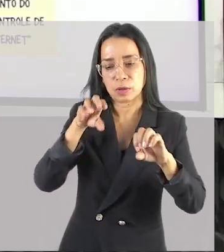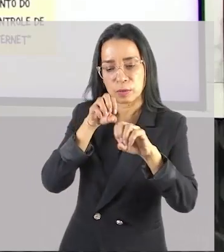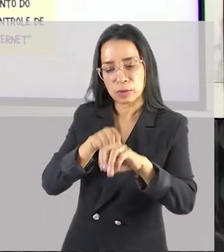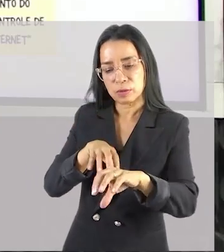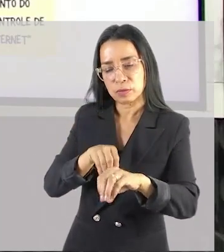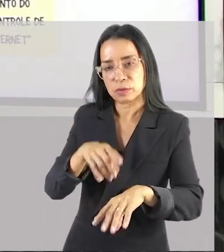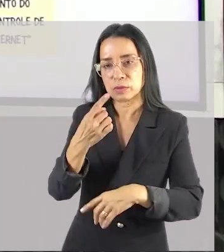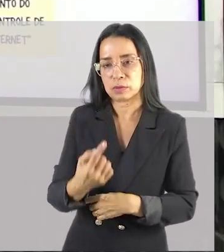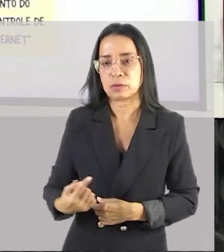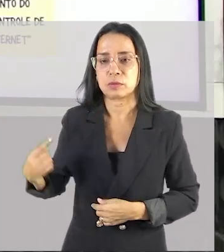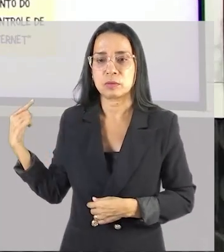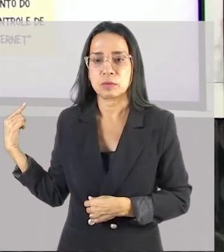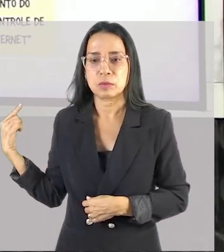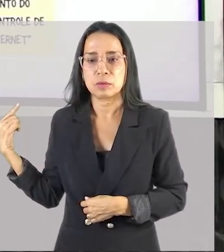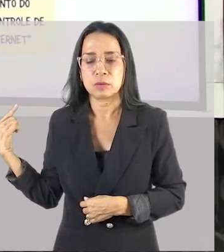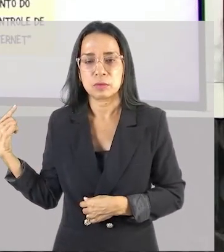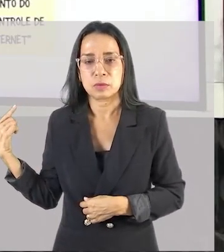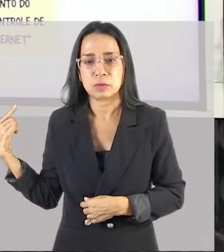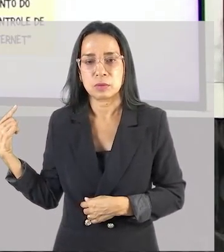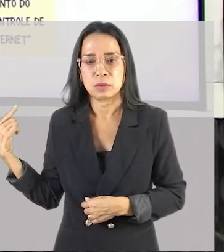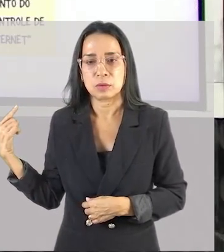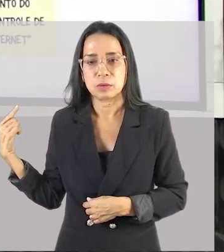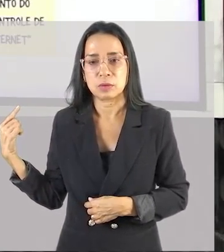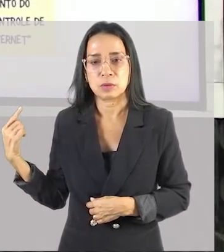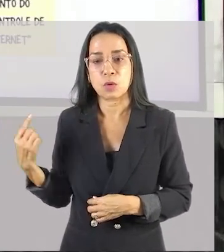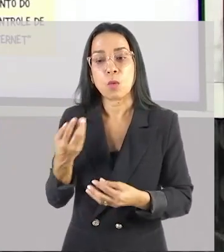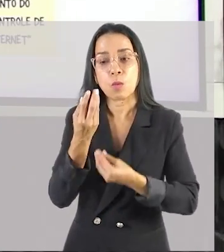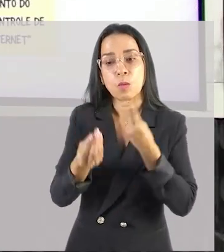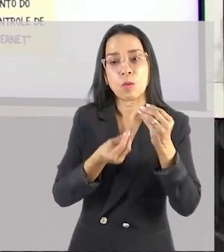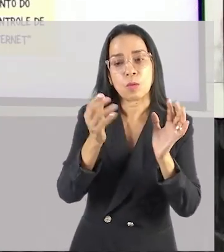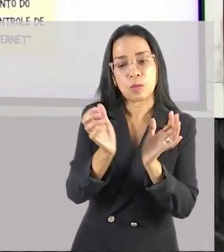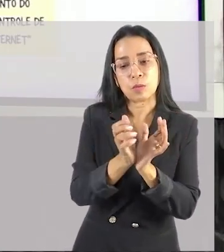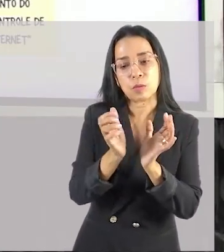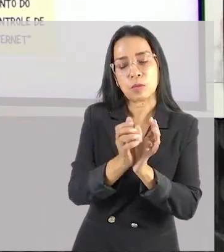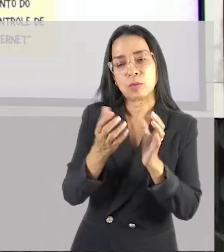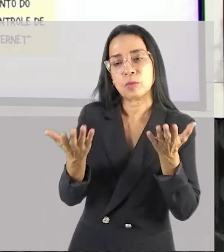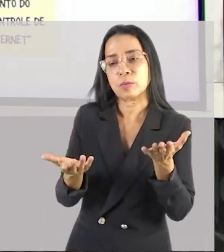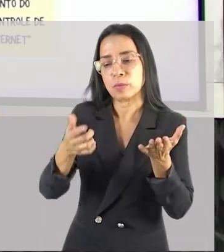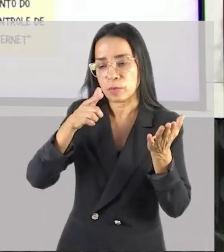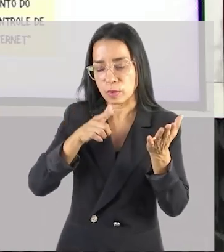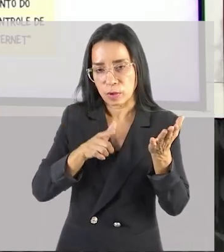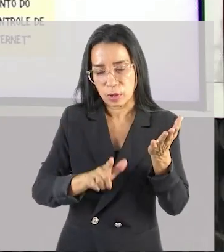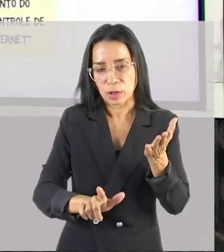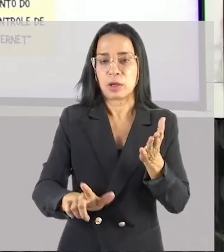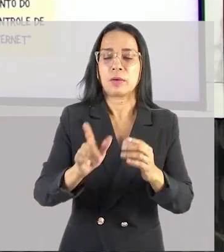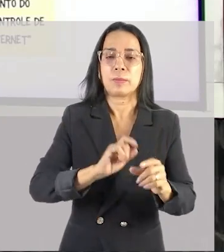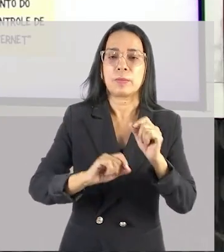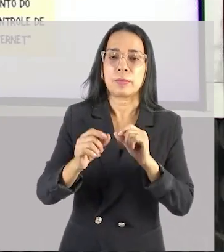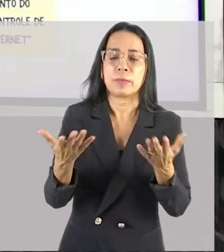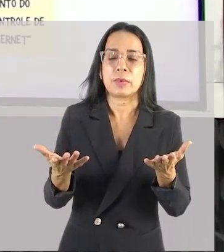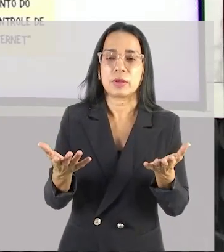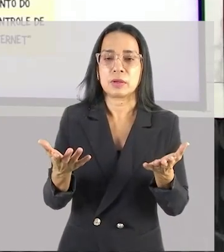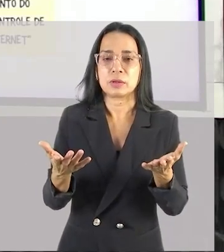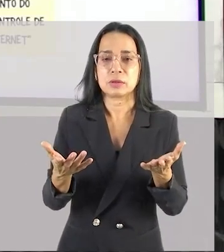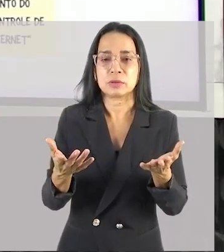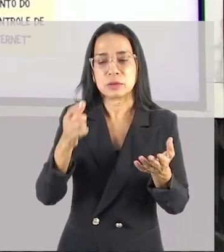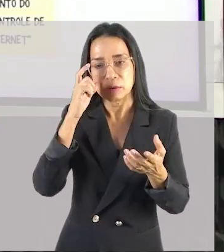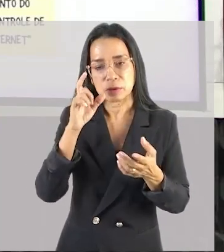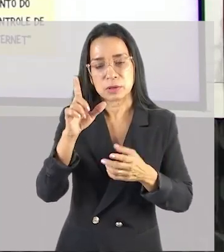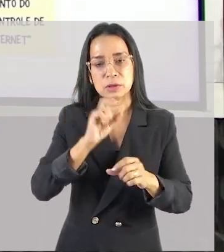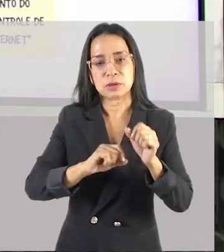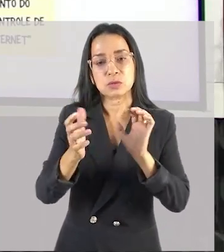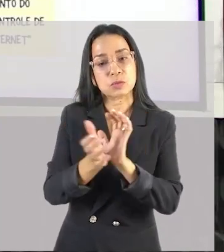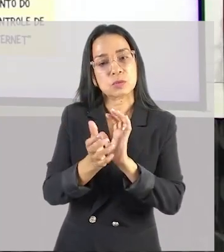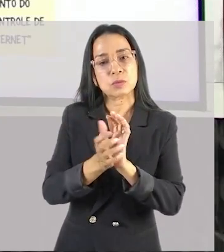formação educacional de surdos no Brasil. Olha como o grupo aparece também, muito interessante aí, um grupo